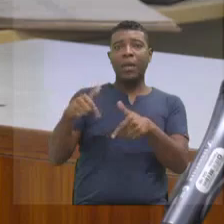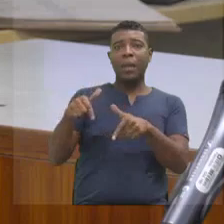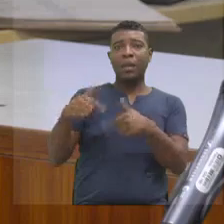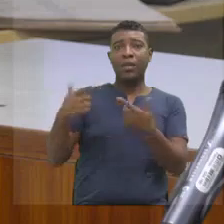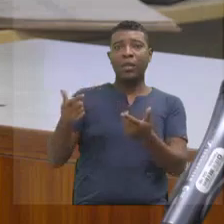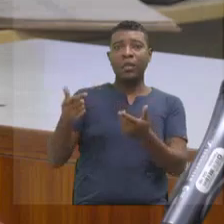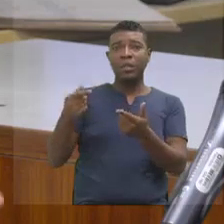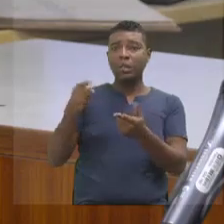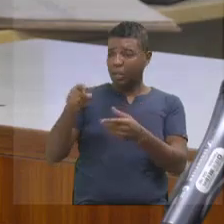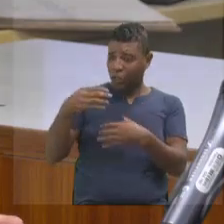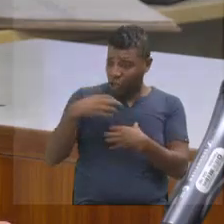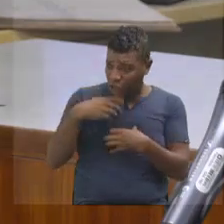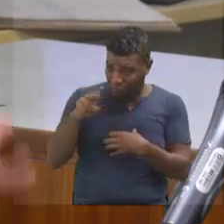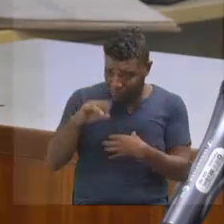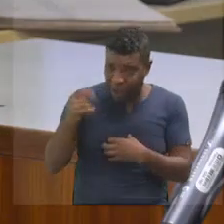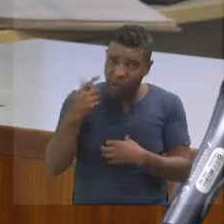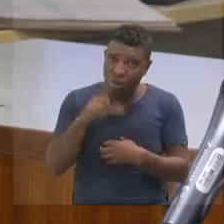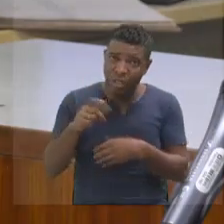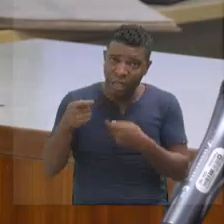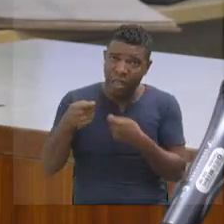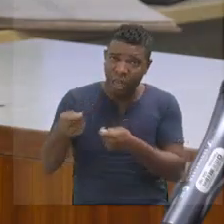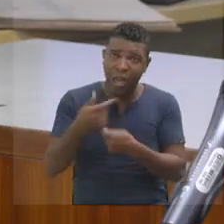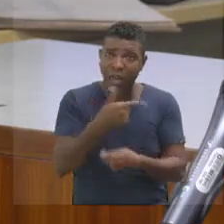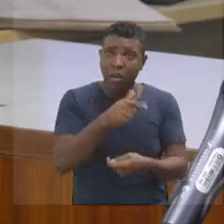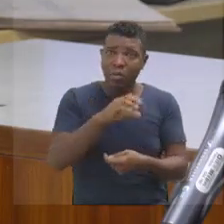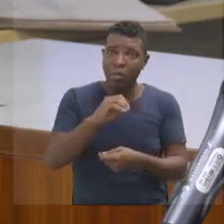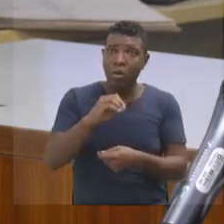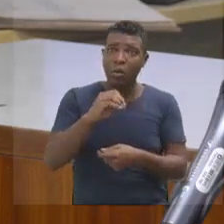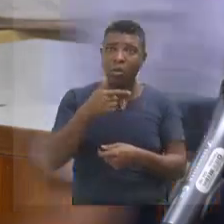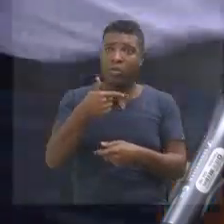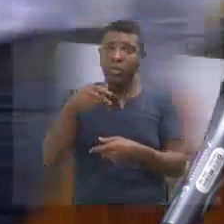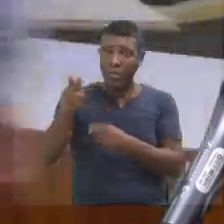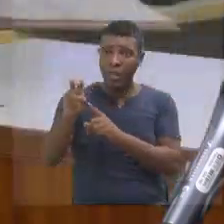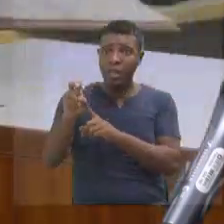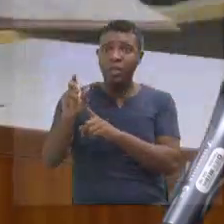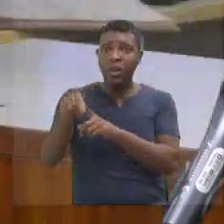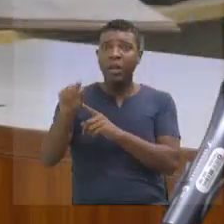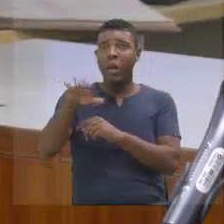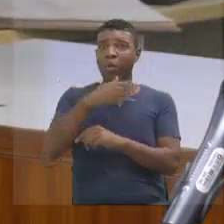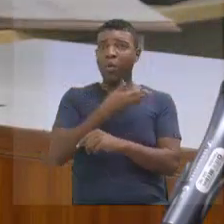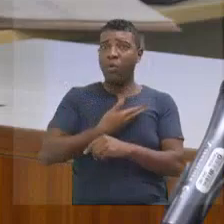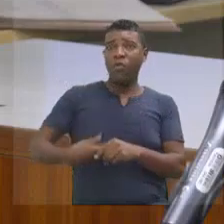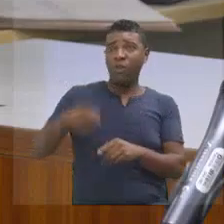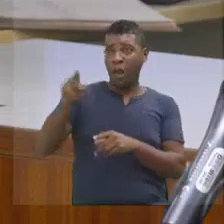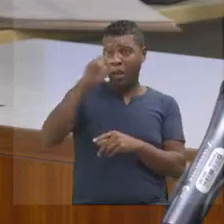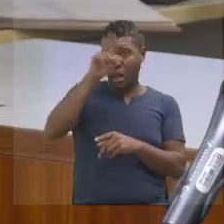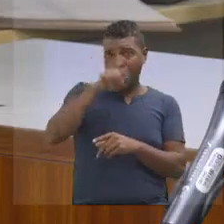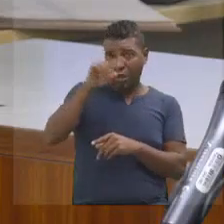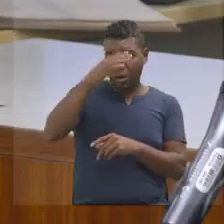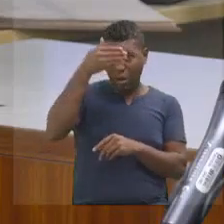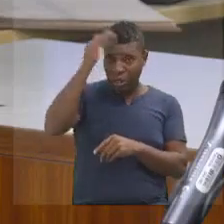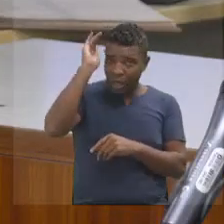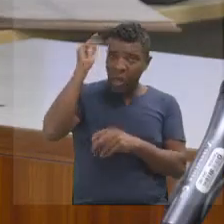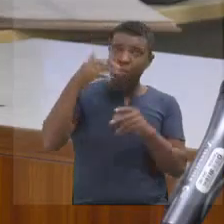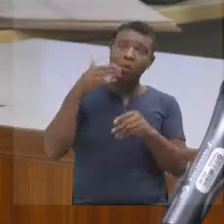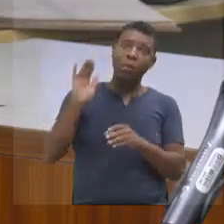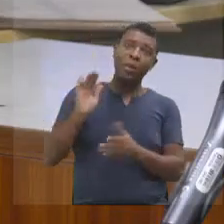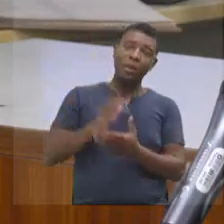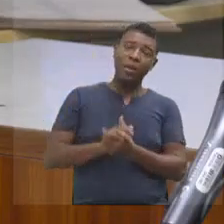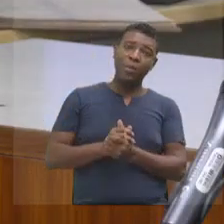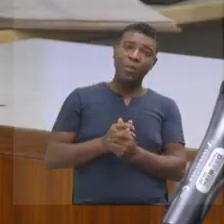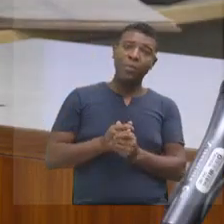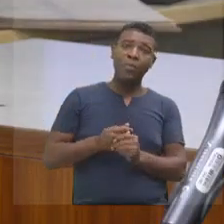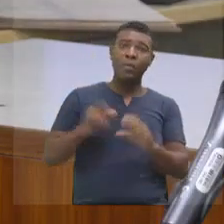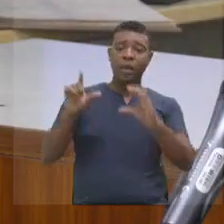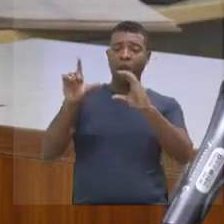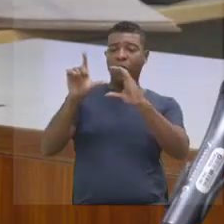a gente não vai conseguir entregar em 2025 que é o que o governador prometeu Então isso é uma coisa que preocupa muito a gente Lafaiete